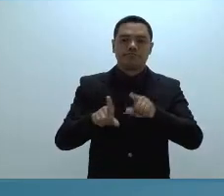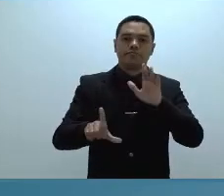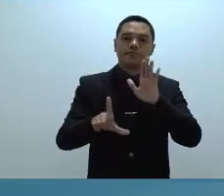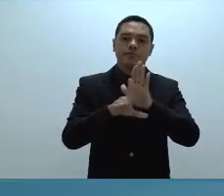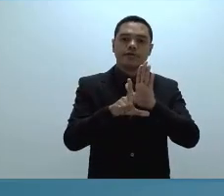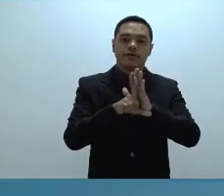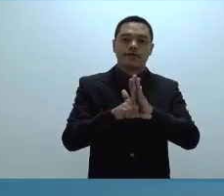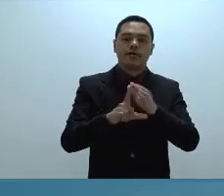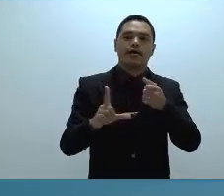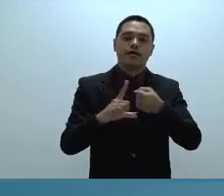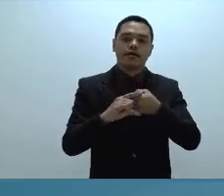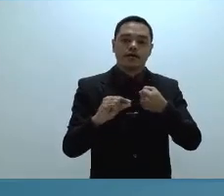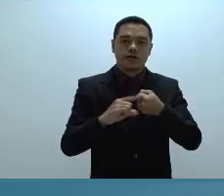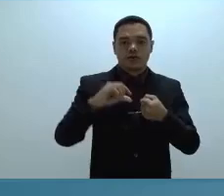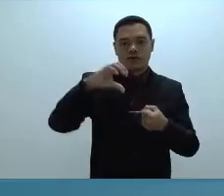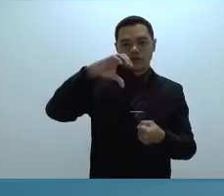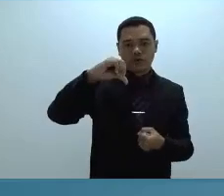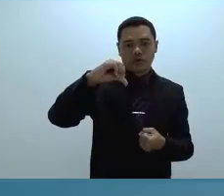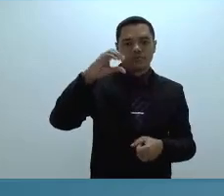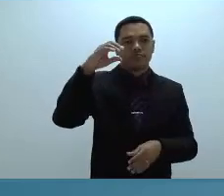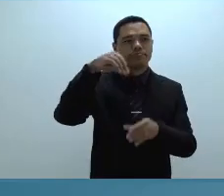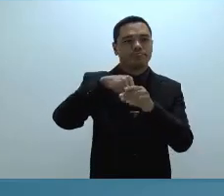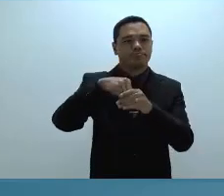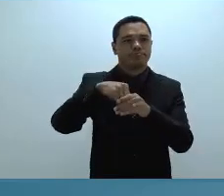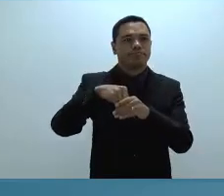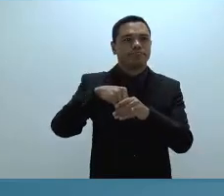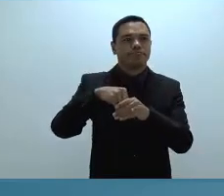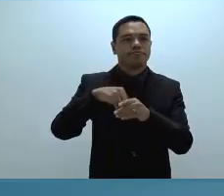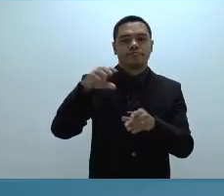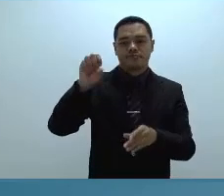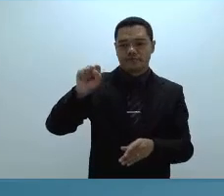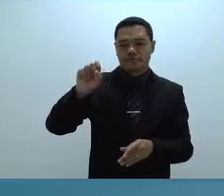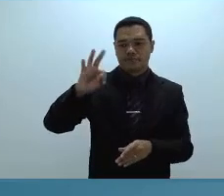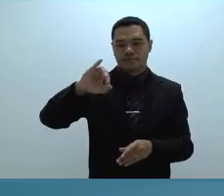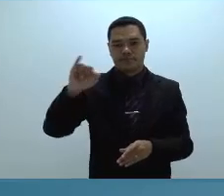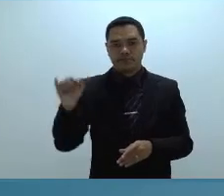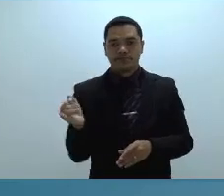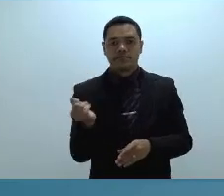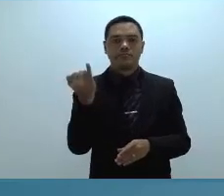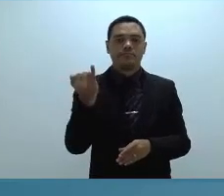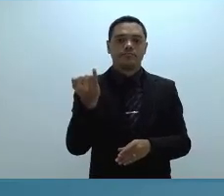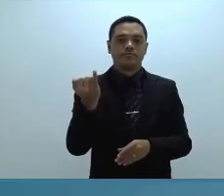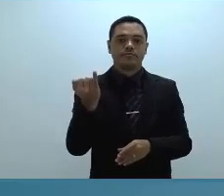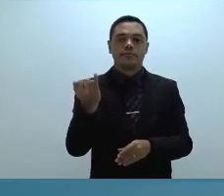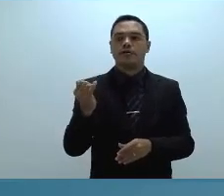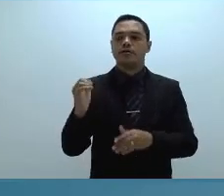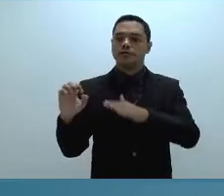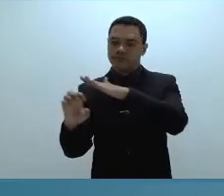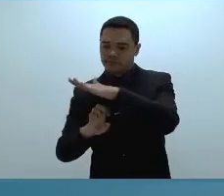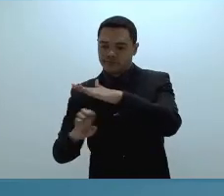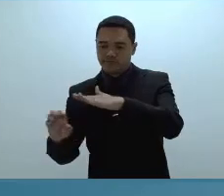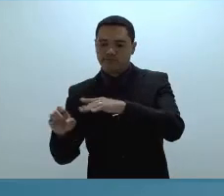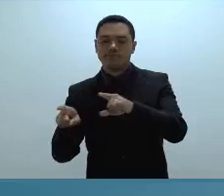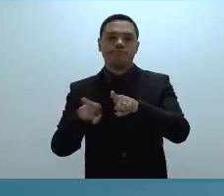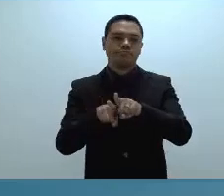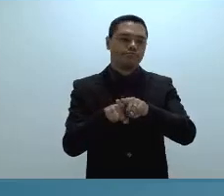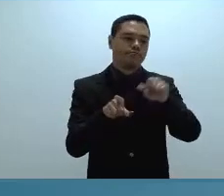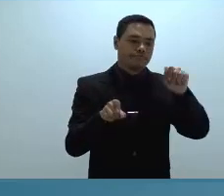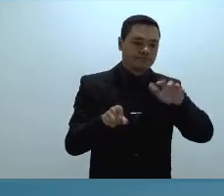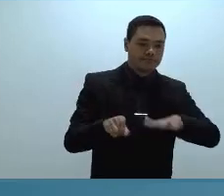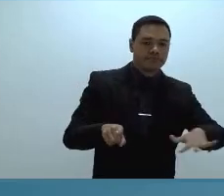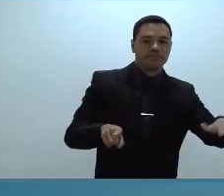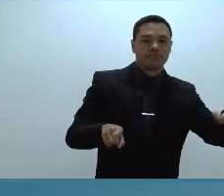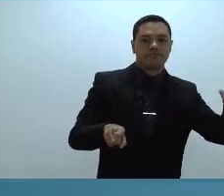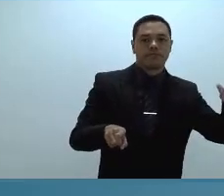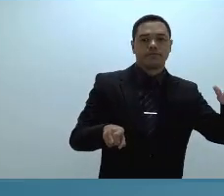do Regimento Interno STJ, entre o usuário de serviço público e a pessoa jurídica concessionária. Compete às